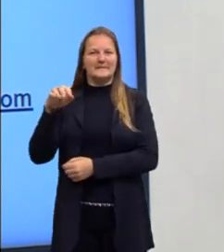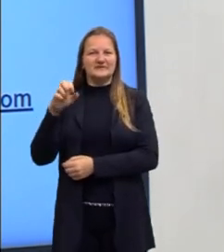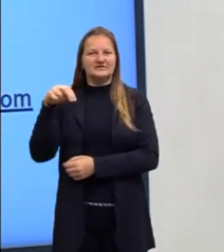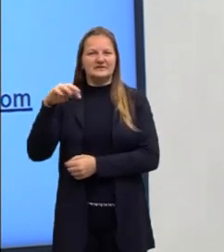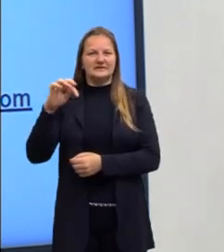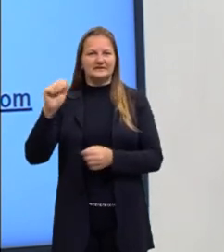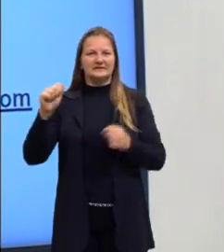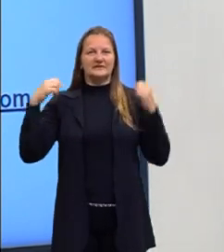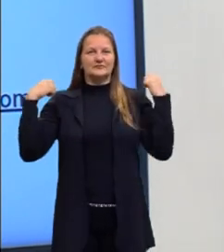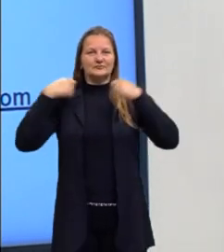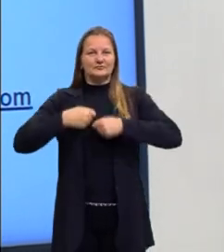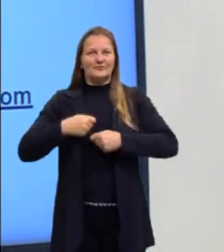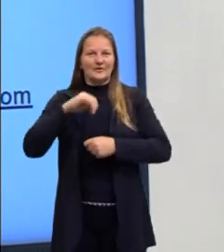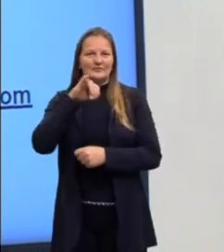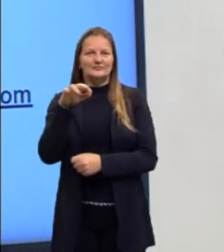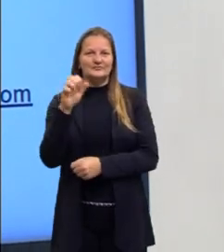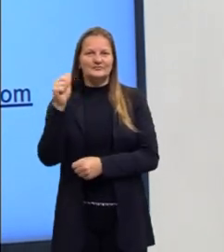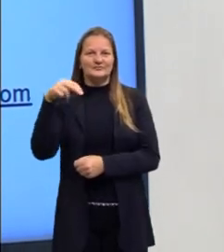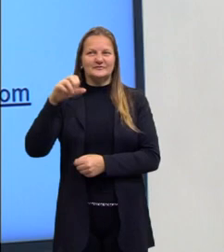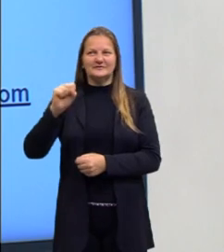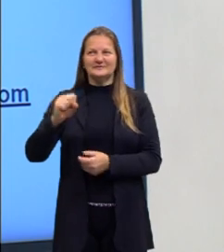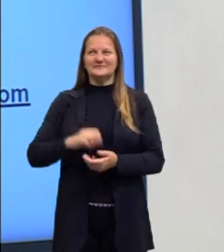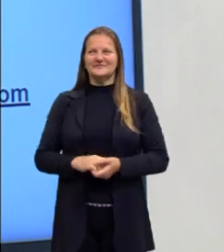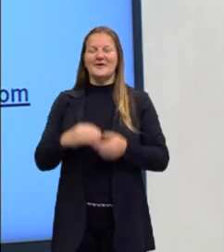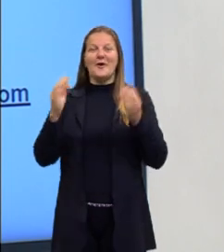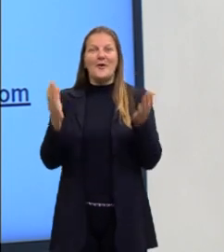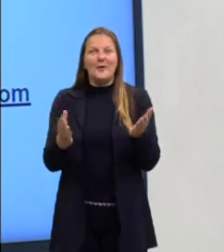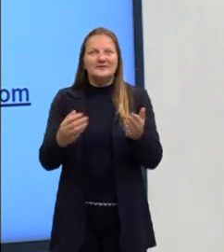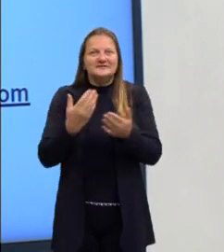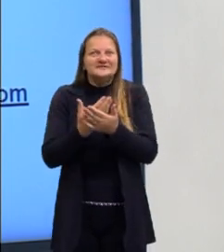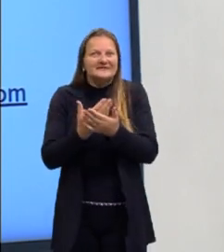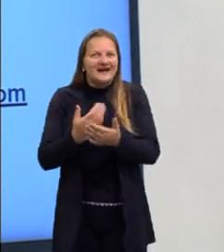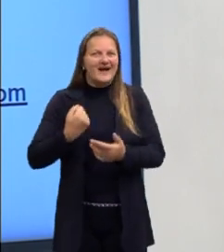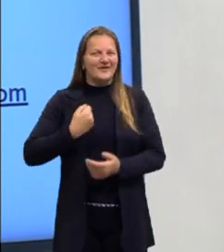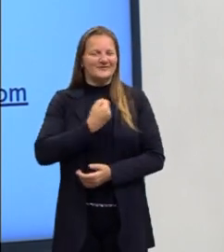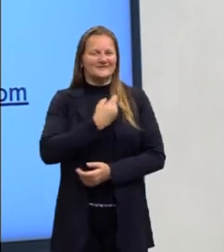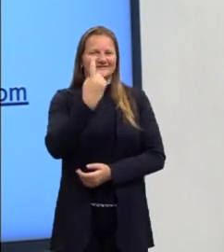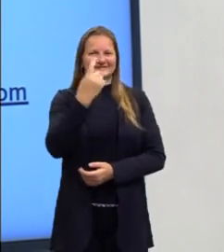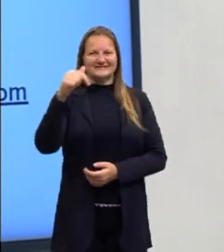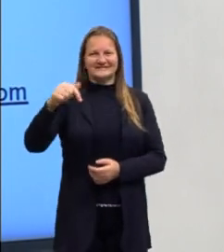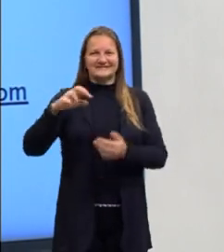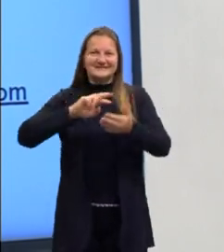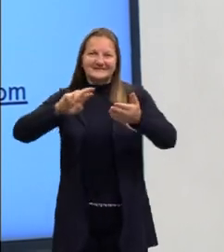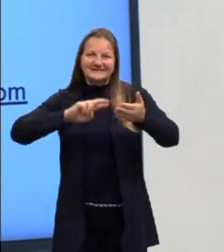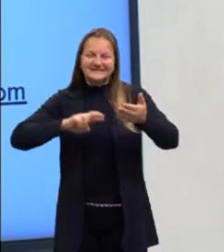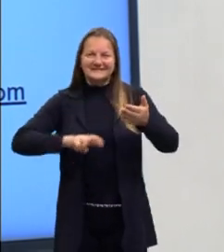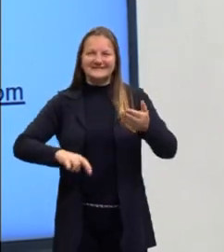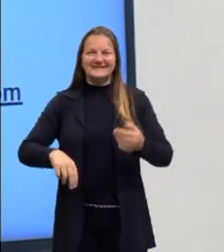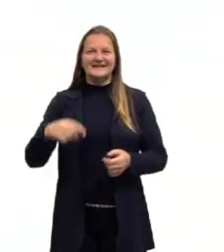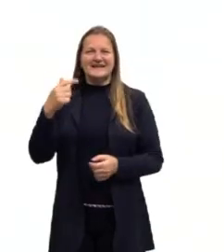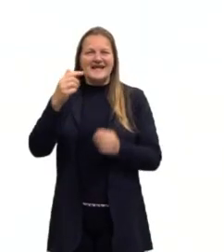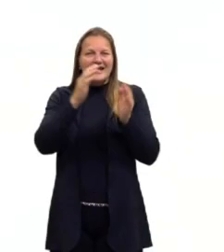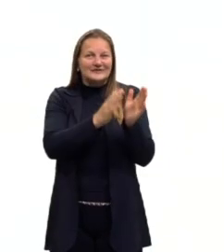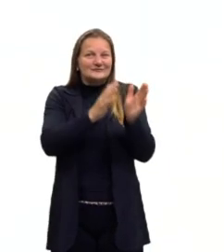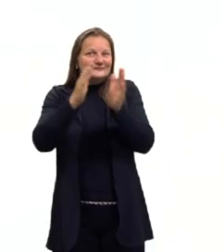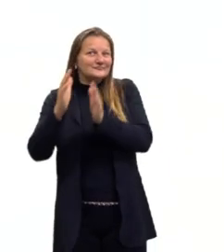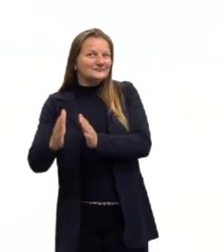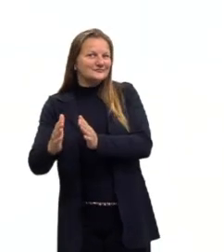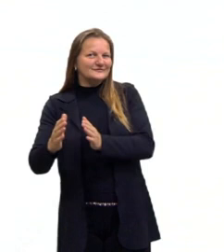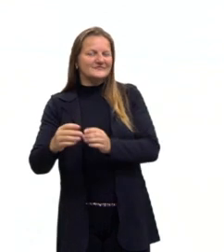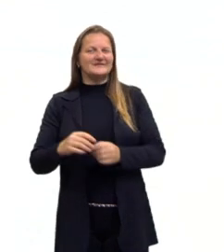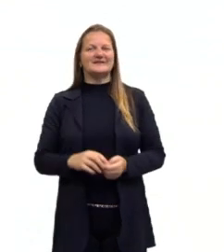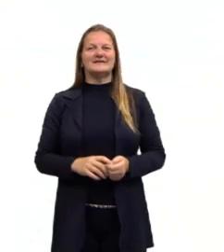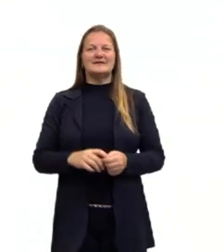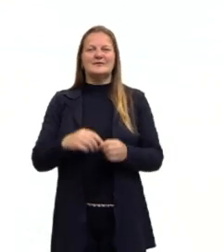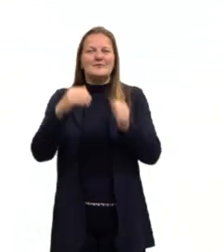jaqueta jeans e nós vamos para a nossa aula 17 de redação a nossa segunda parte com